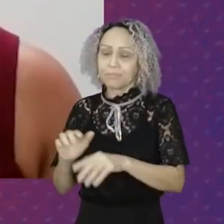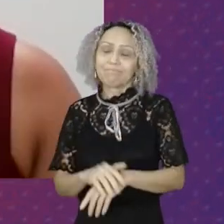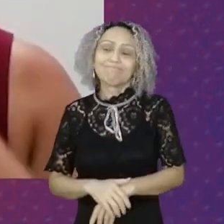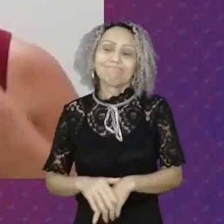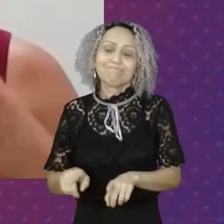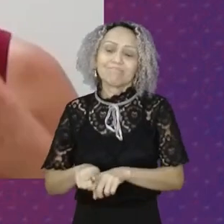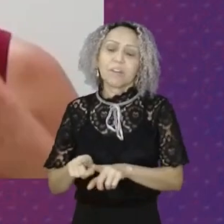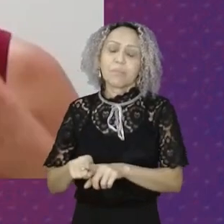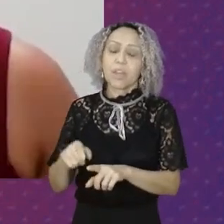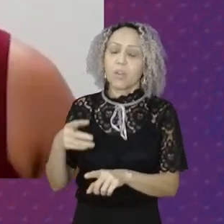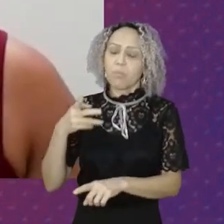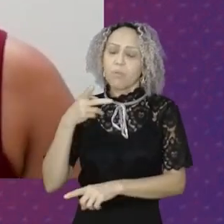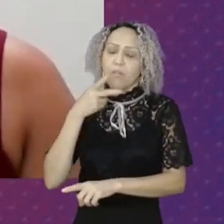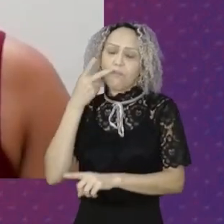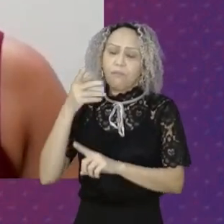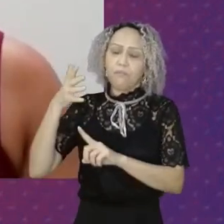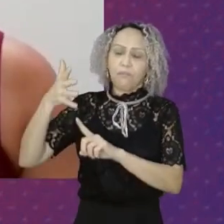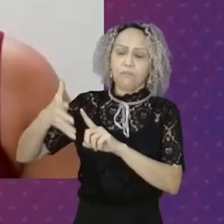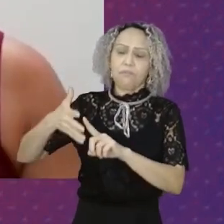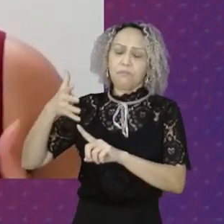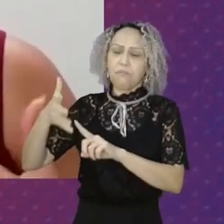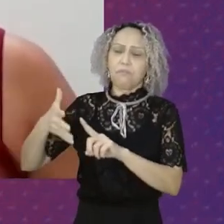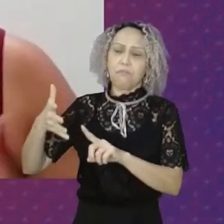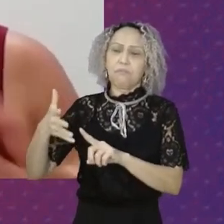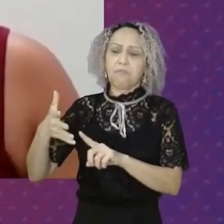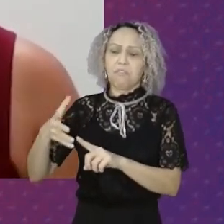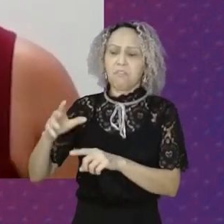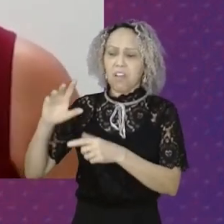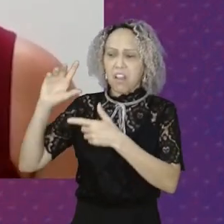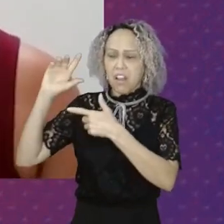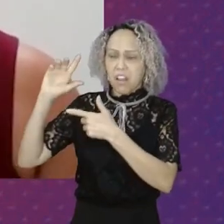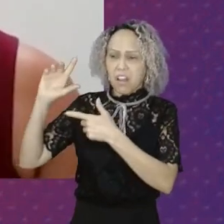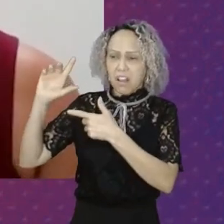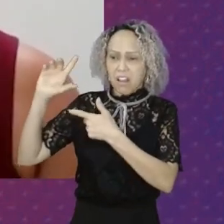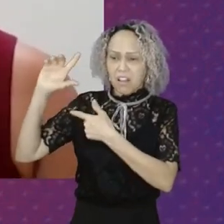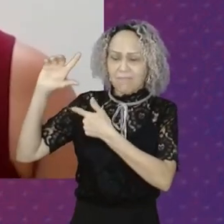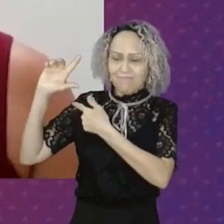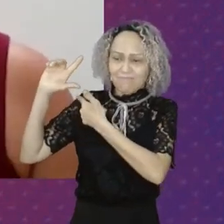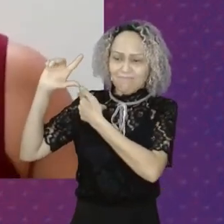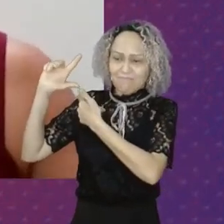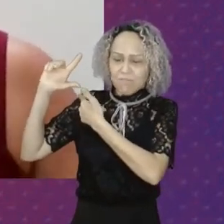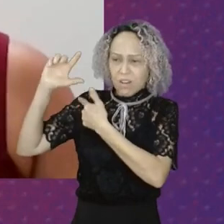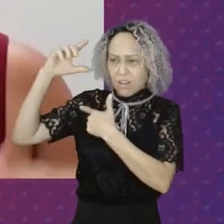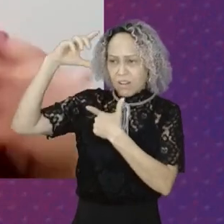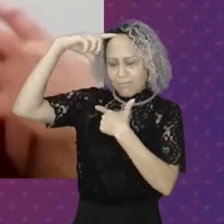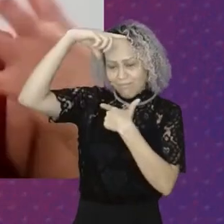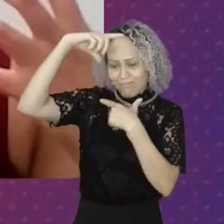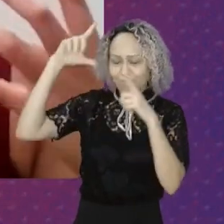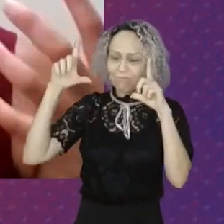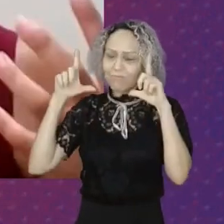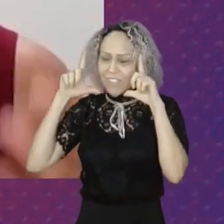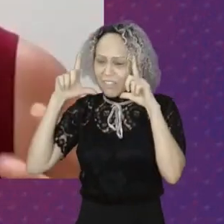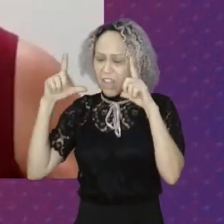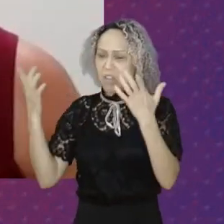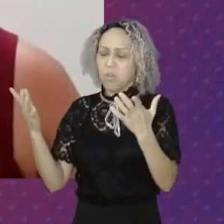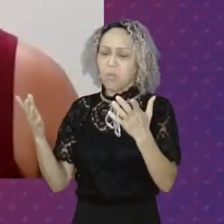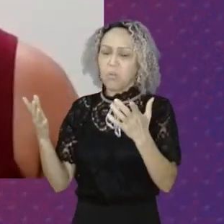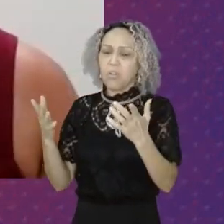conservador, ultraconservador, misógino, que vem crescendo na sociedade como um todo e que tinha